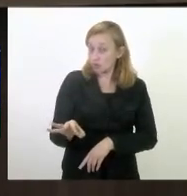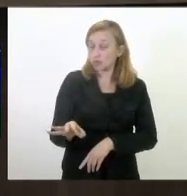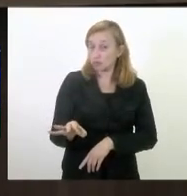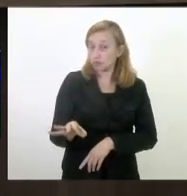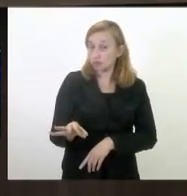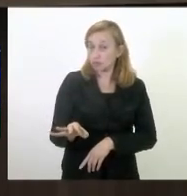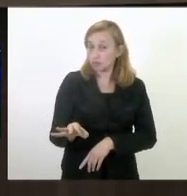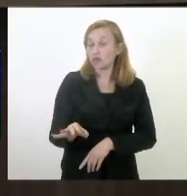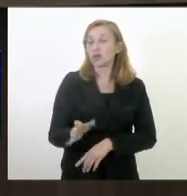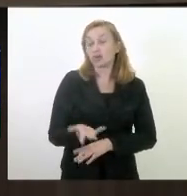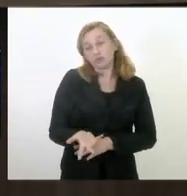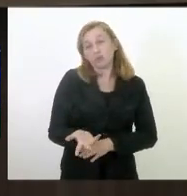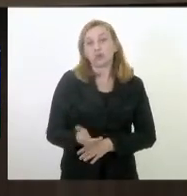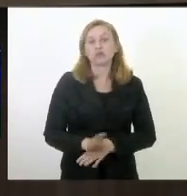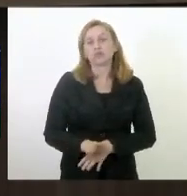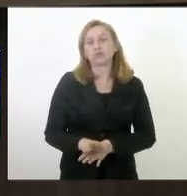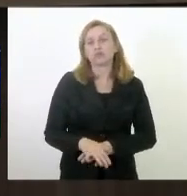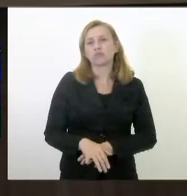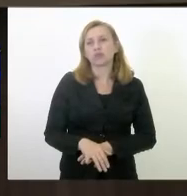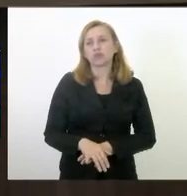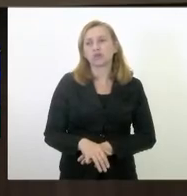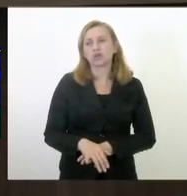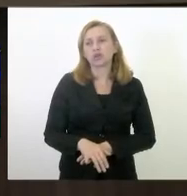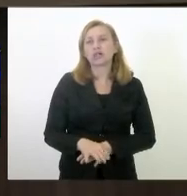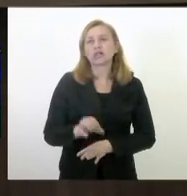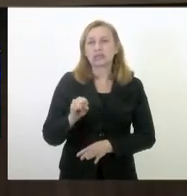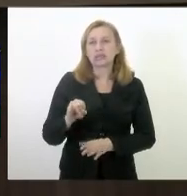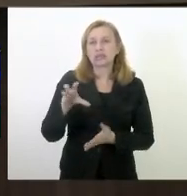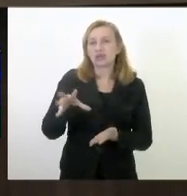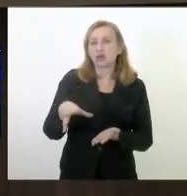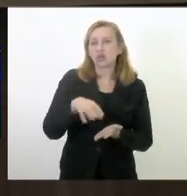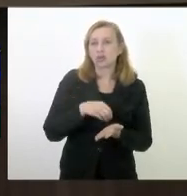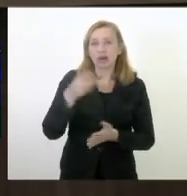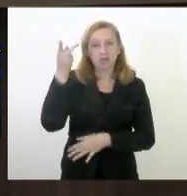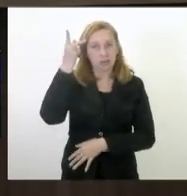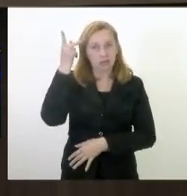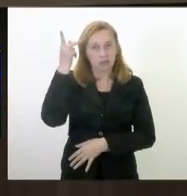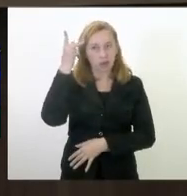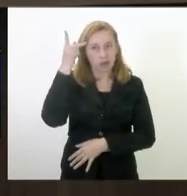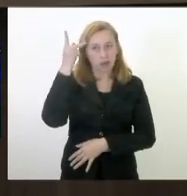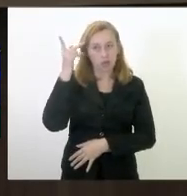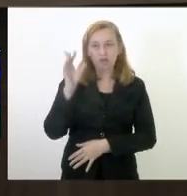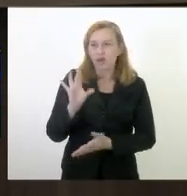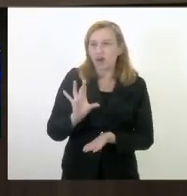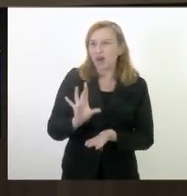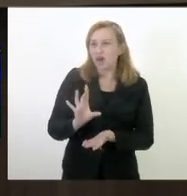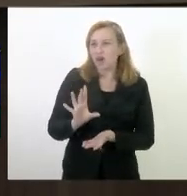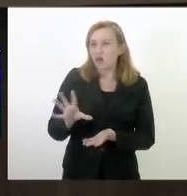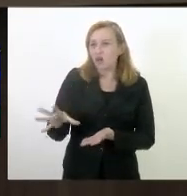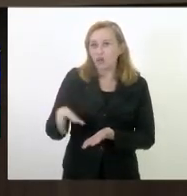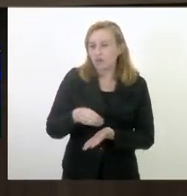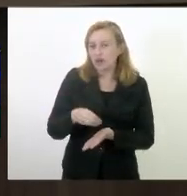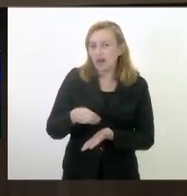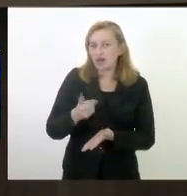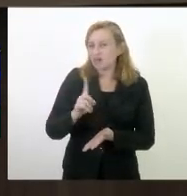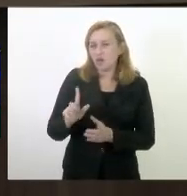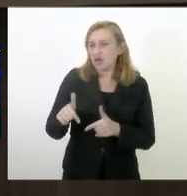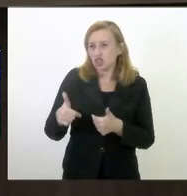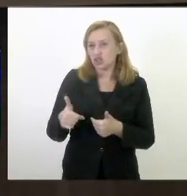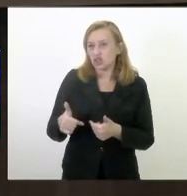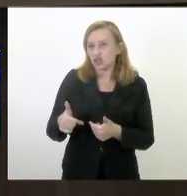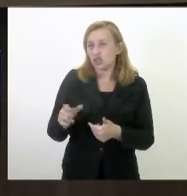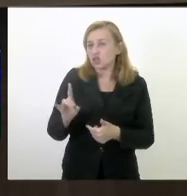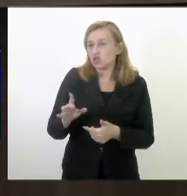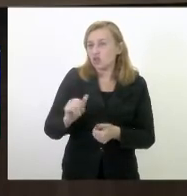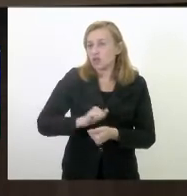ele. A isenção, portanto, seria, se colada em São Paulo, a cola já não teria efeito. Portanto, nós